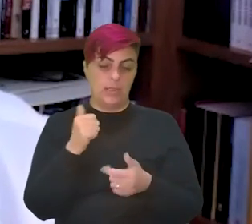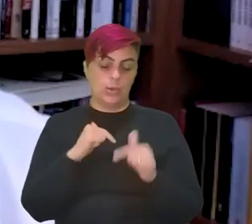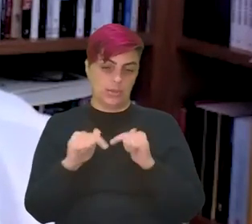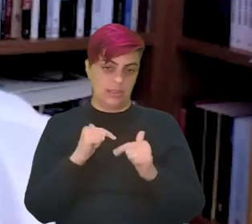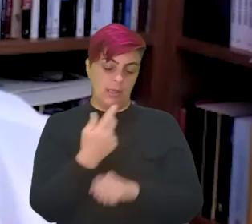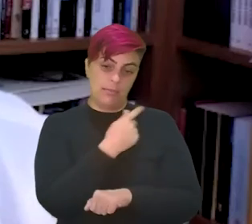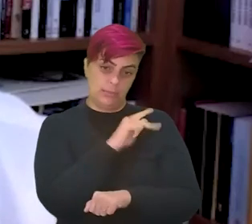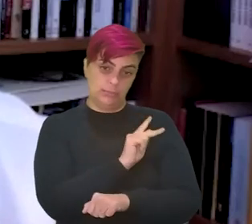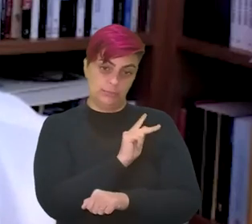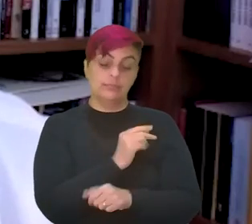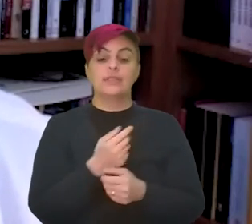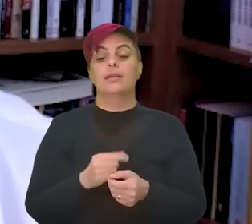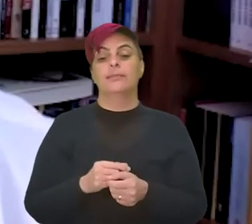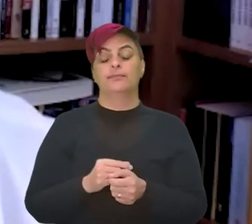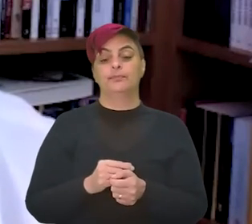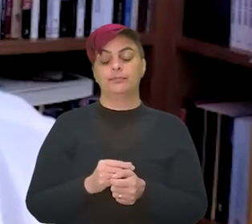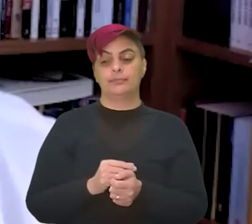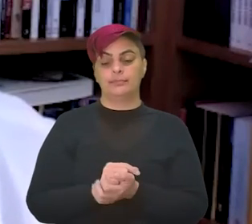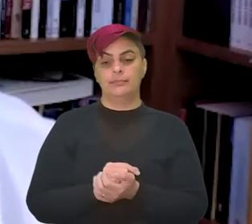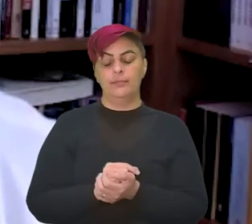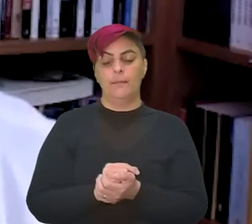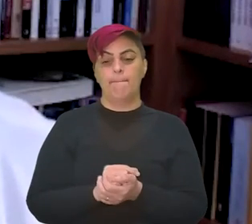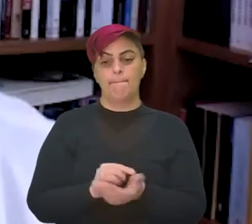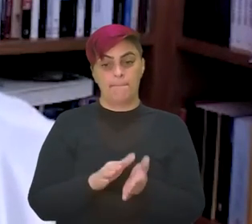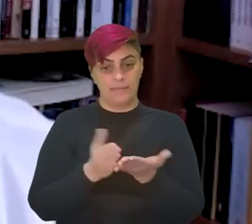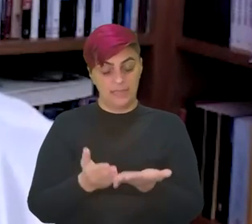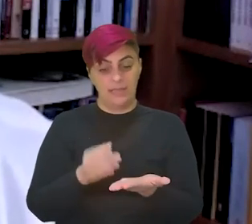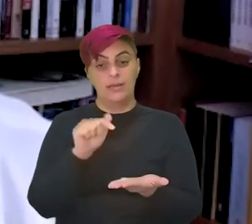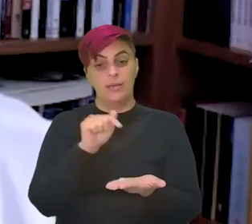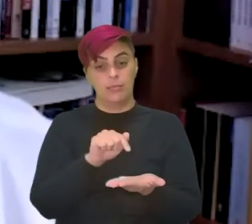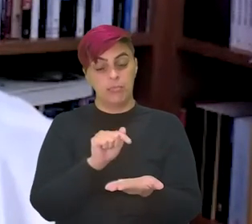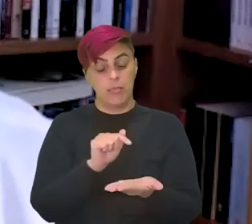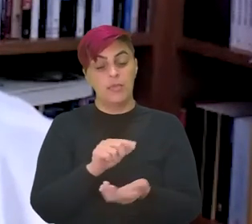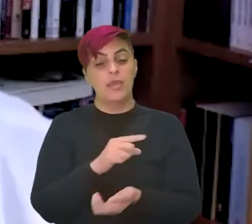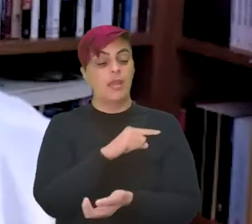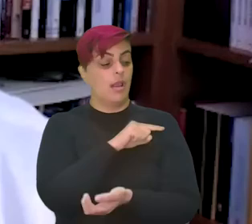E é, como você mencionou, o lugar onde ele vai desenvolver